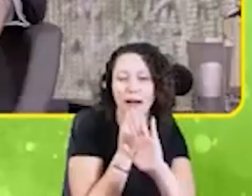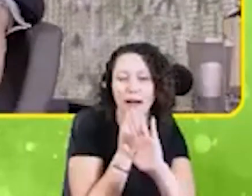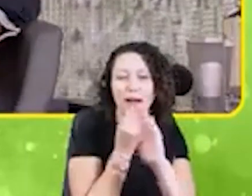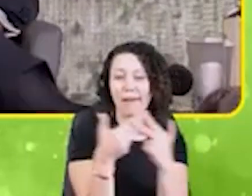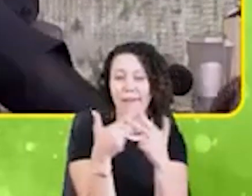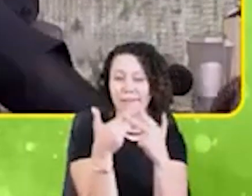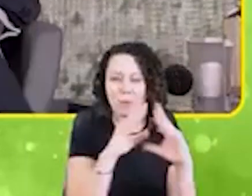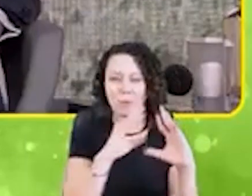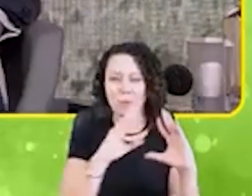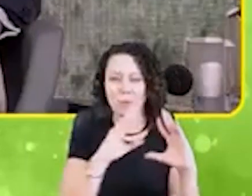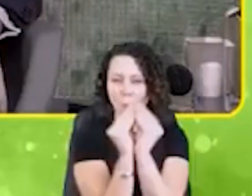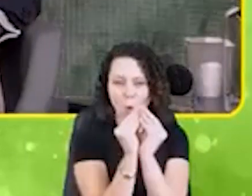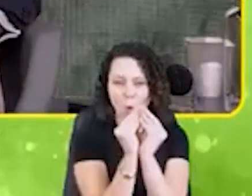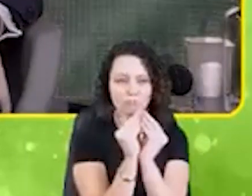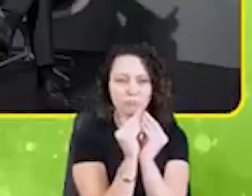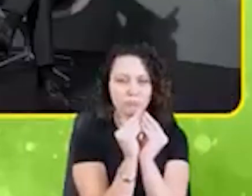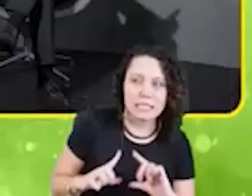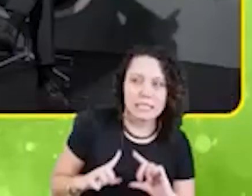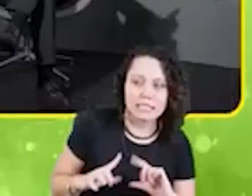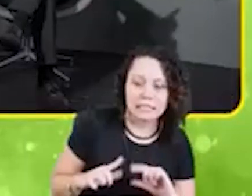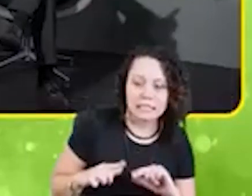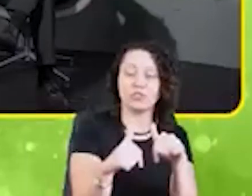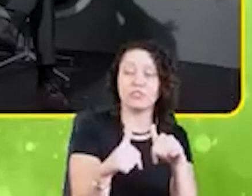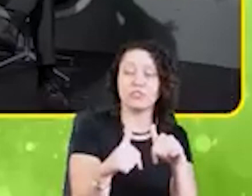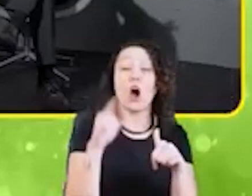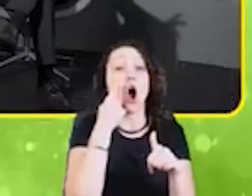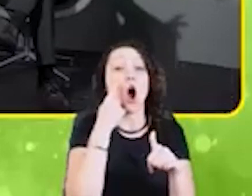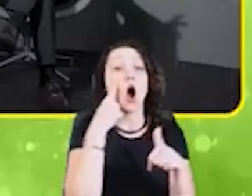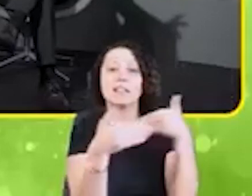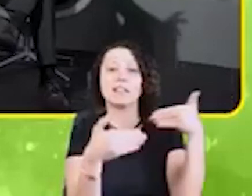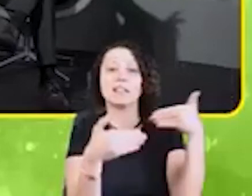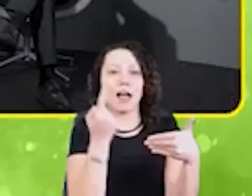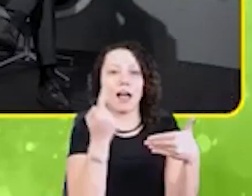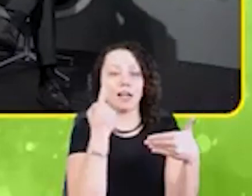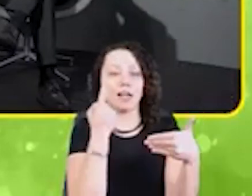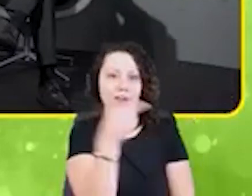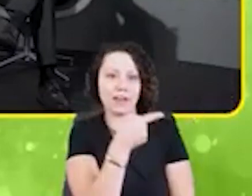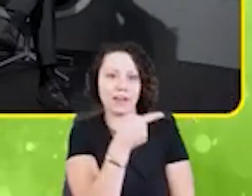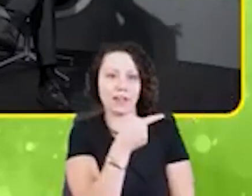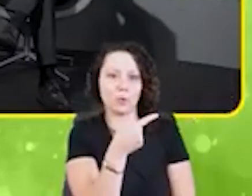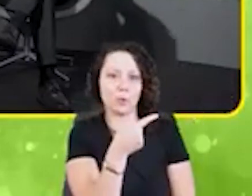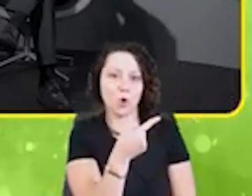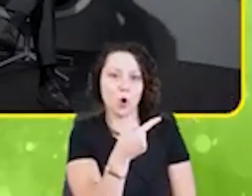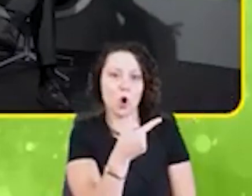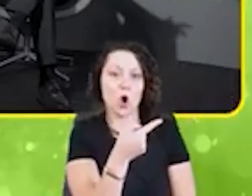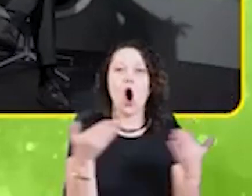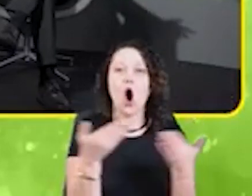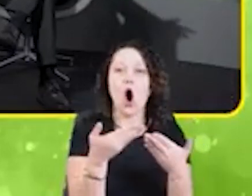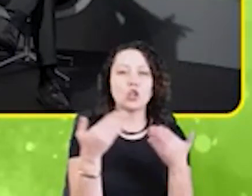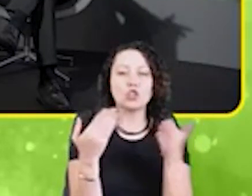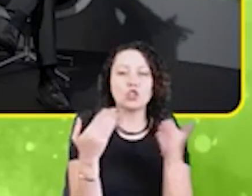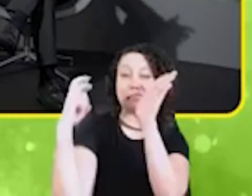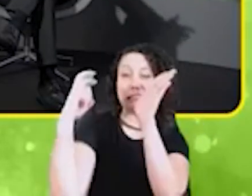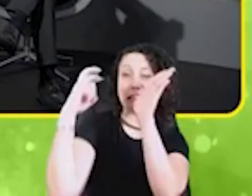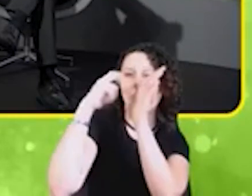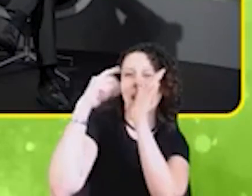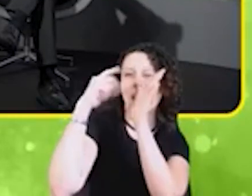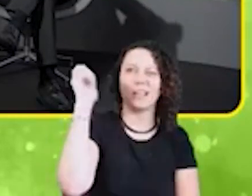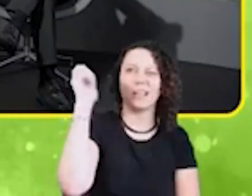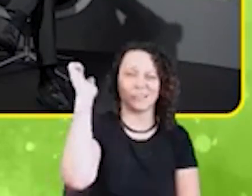iniciativas esse slide que tá projetado aqui foi o primeiro slide do dia mas querem um orar ainda bastante cedo no Brasil